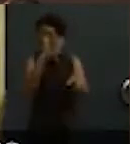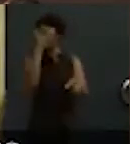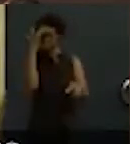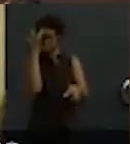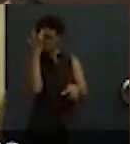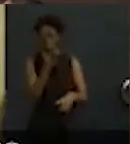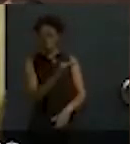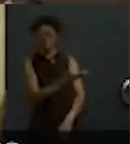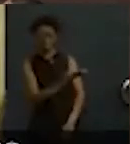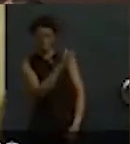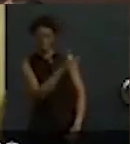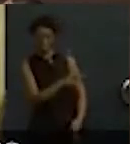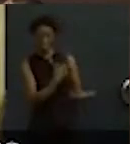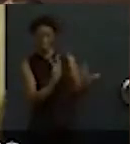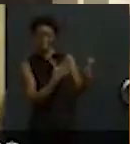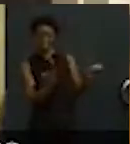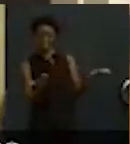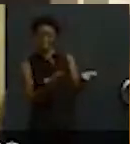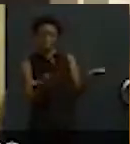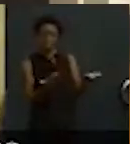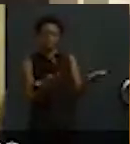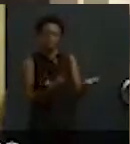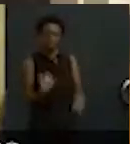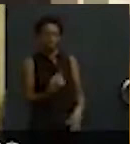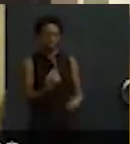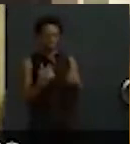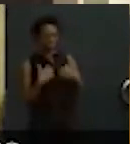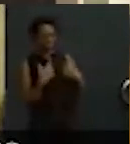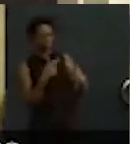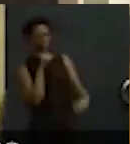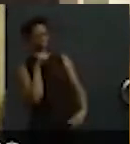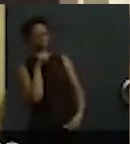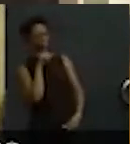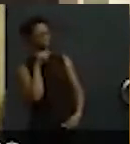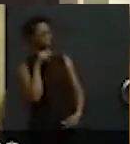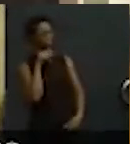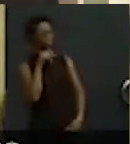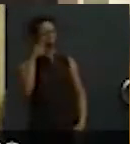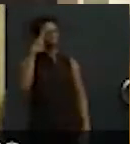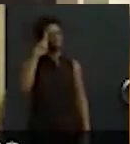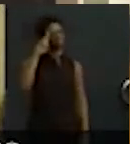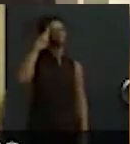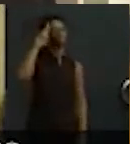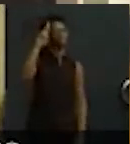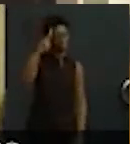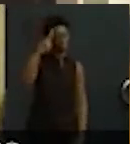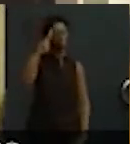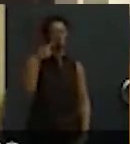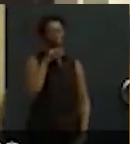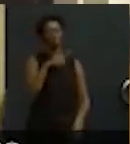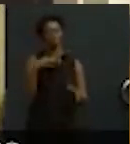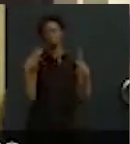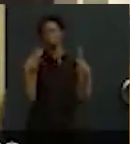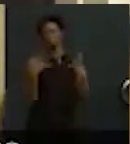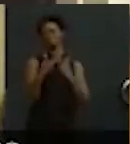homenageado impressiona pela liderança, pela eficiência proeminente e pelo notório senso